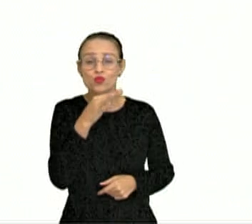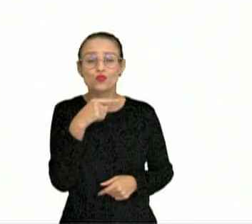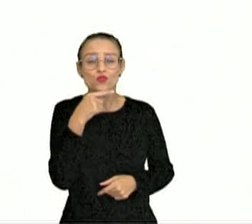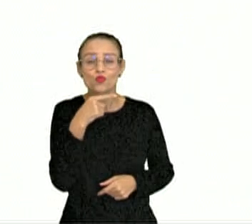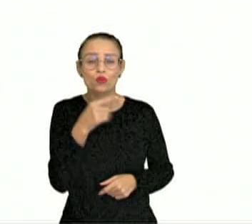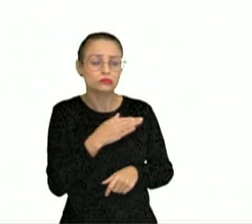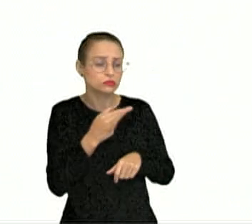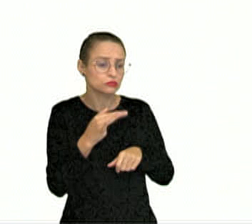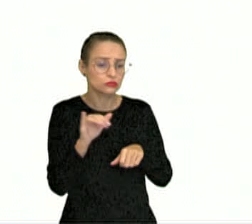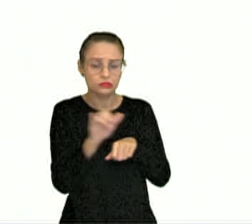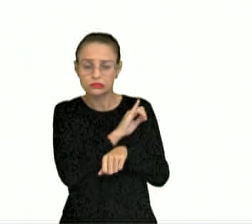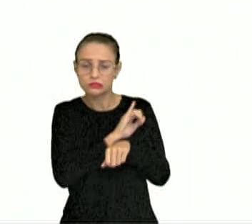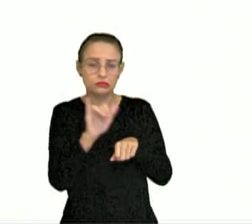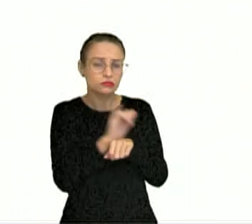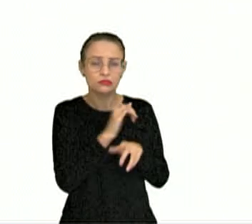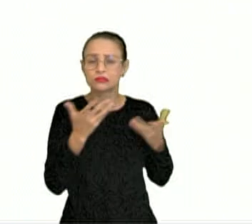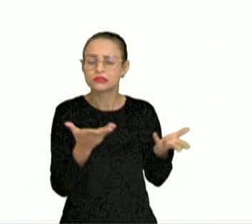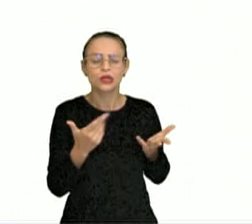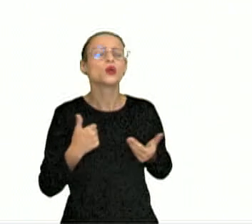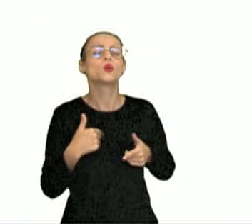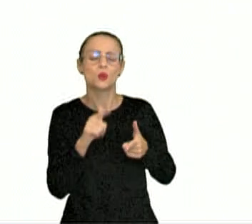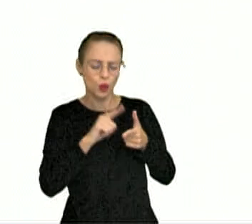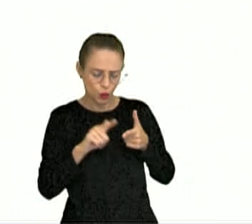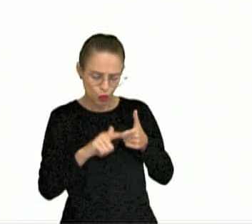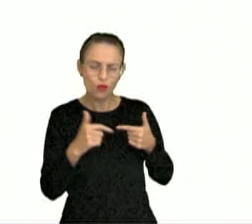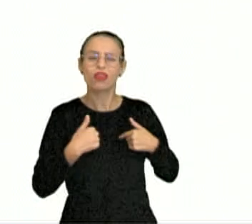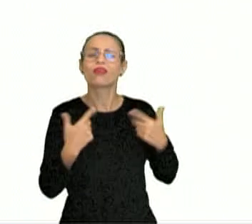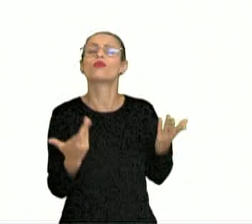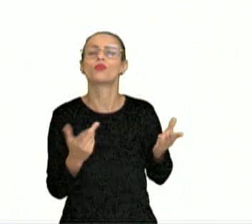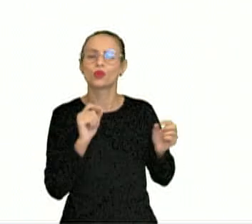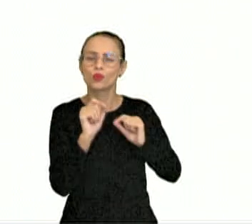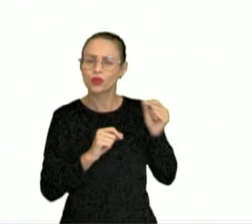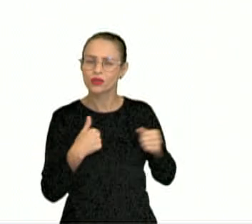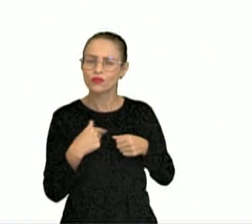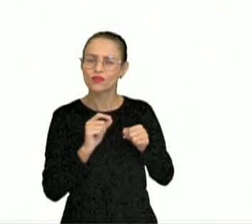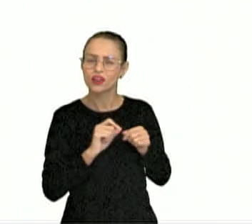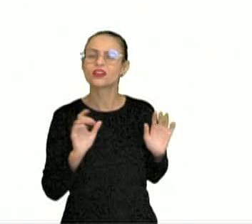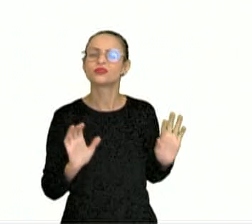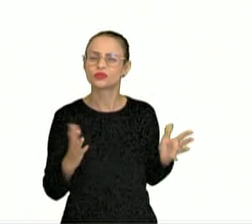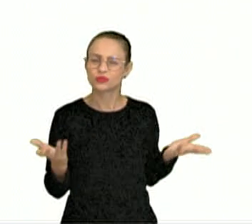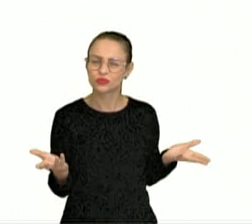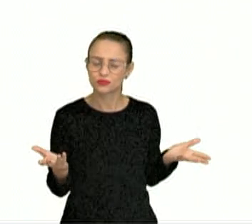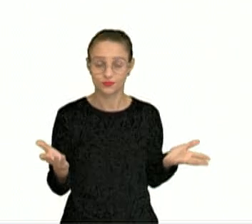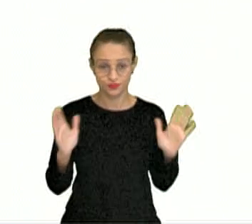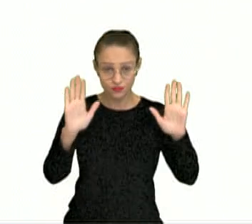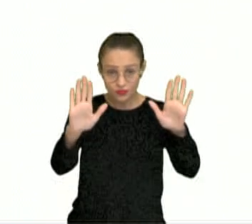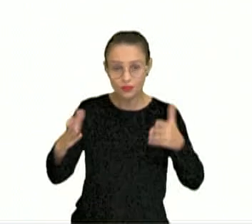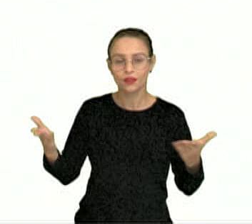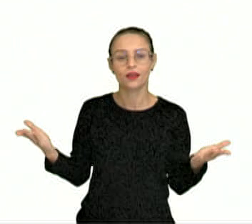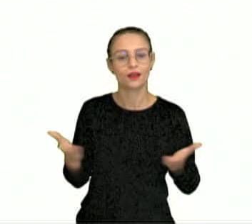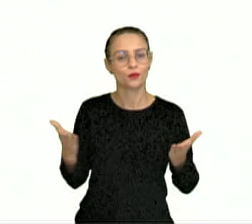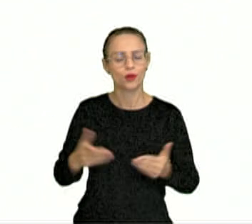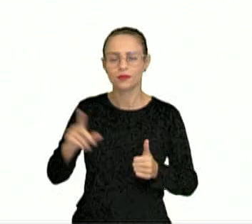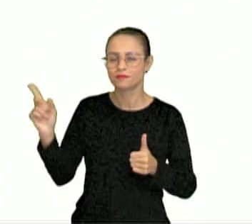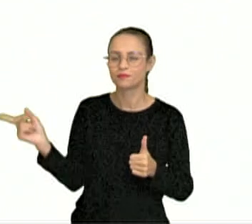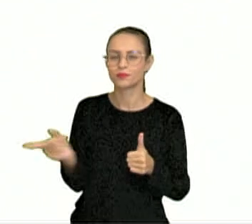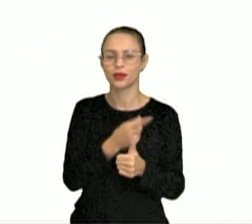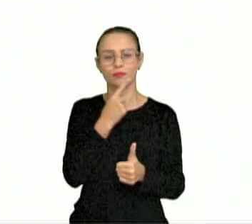com isto? Qual é o meu problema? O que é que eu faço? Agora, pela